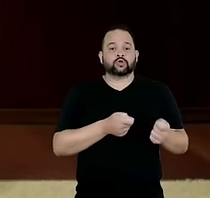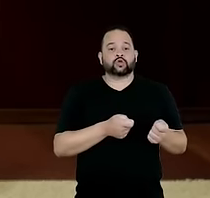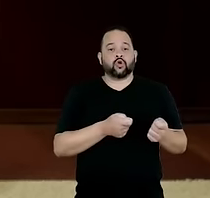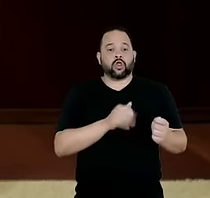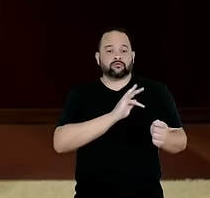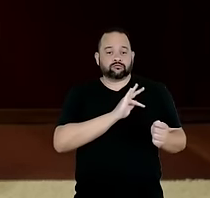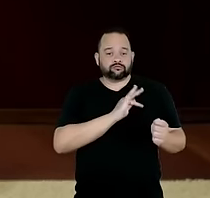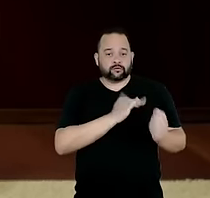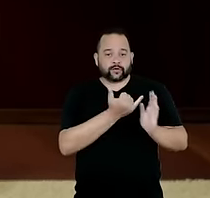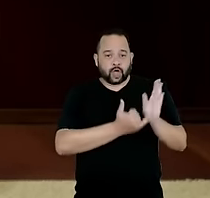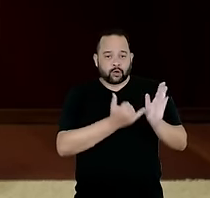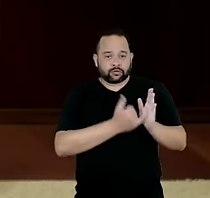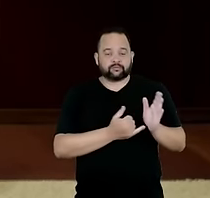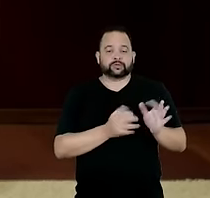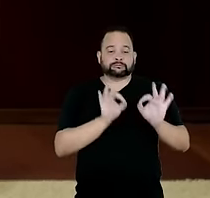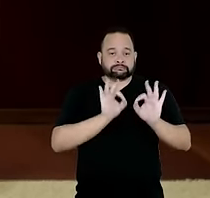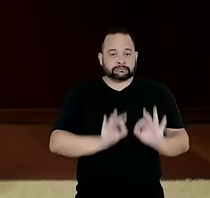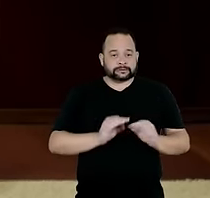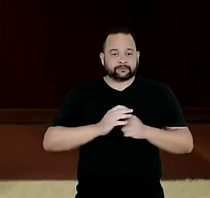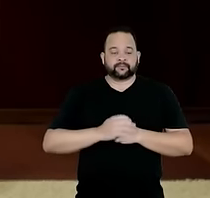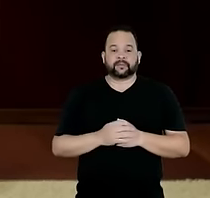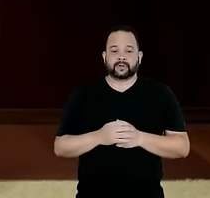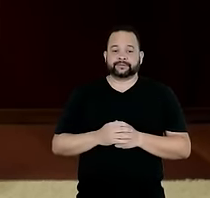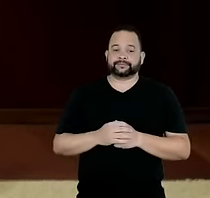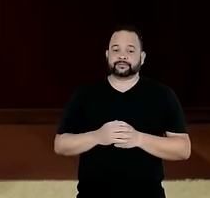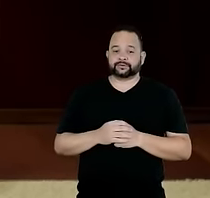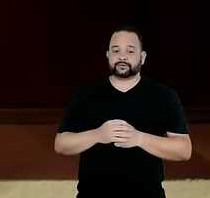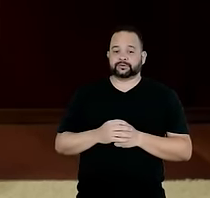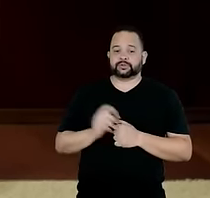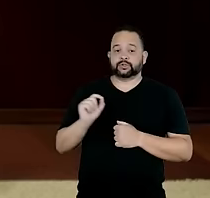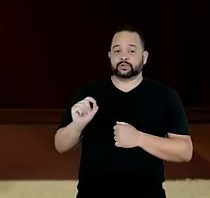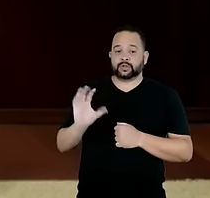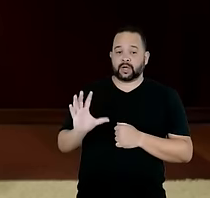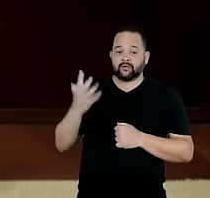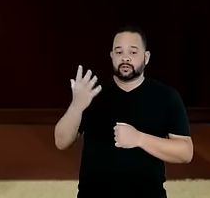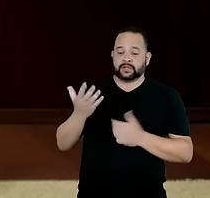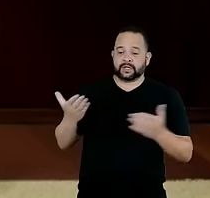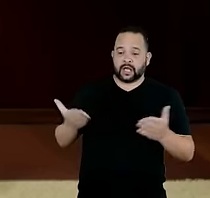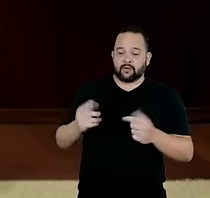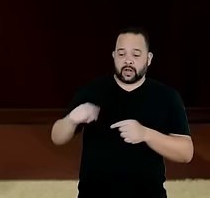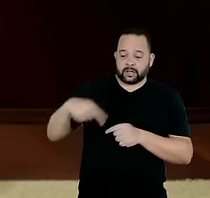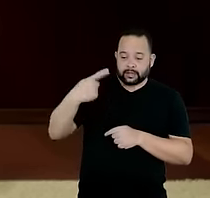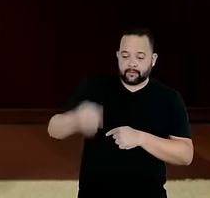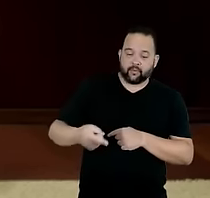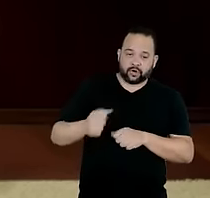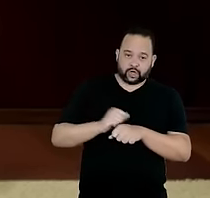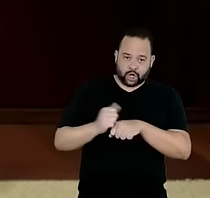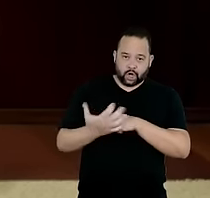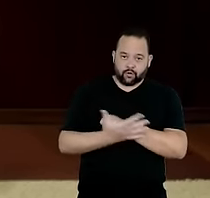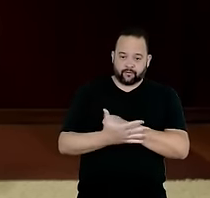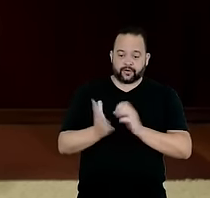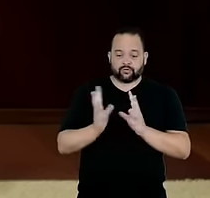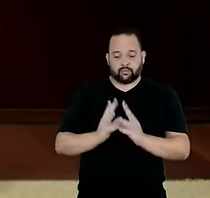efeitos disso eh tem a ver no pós-pandemia no combate à inflação então o próprio Roberto Campos